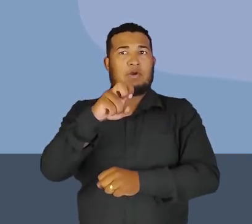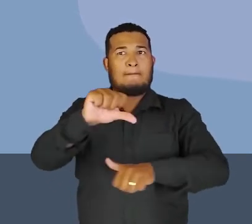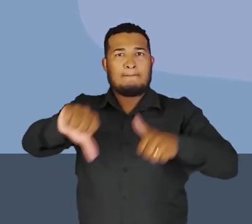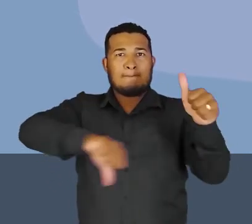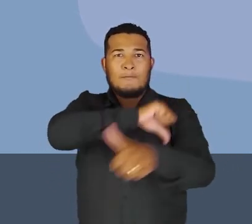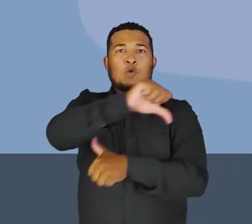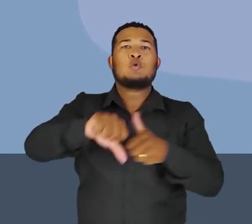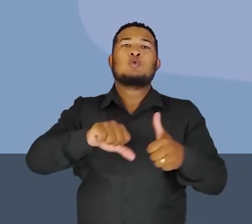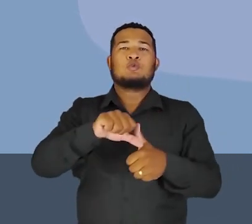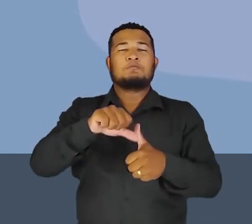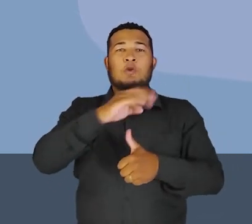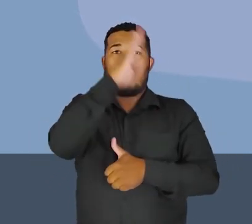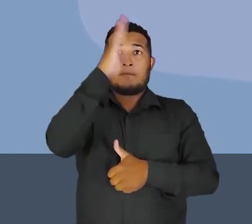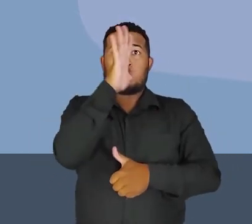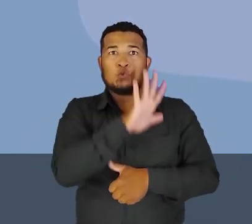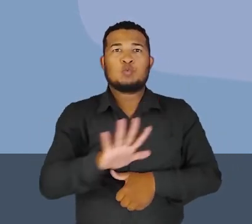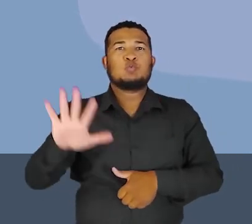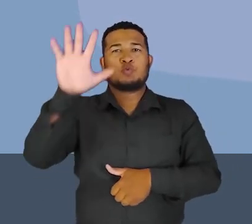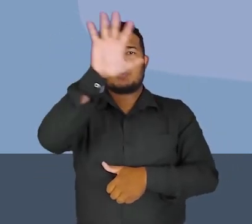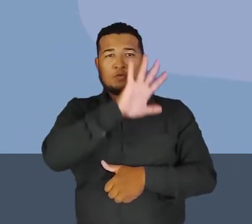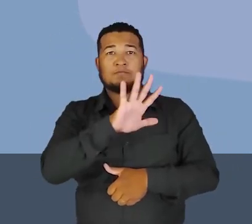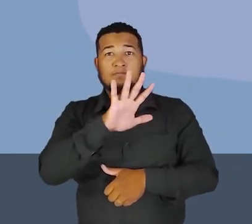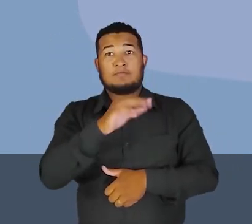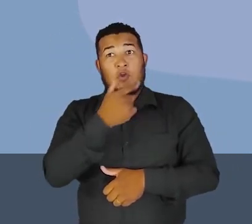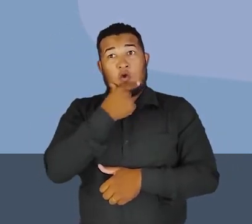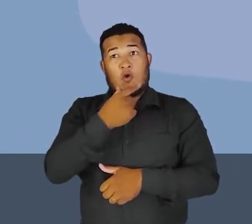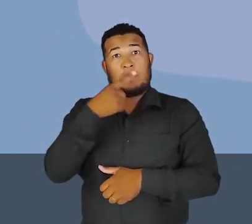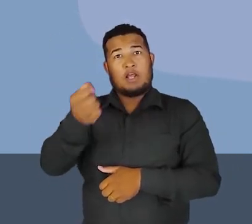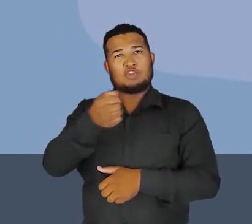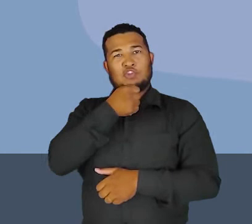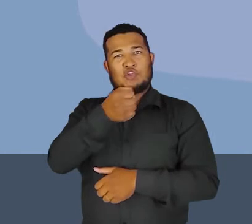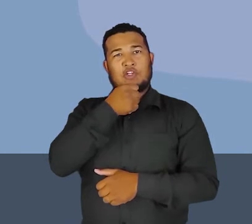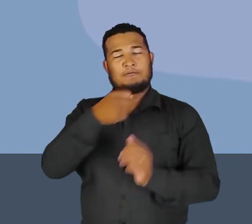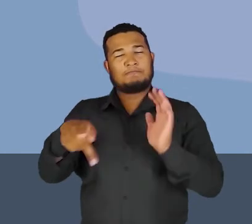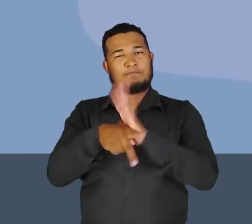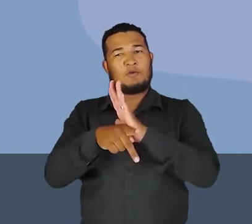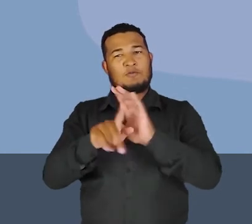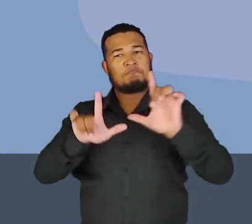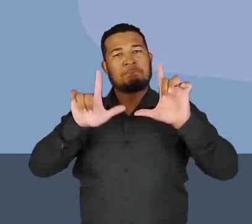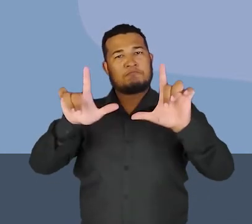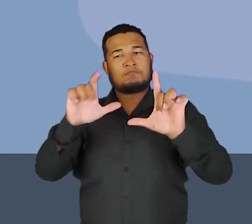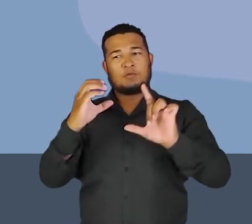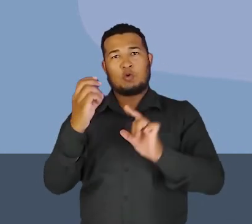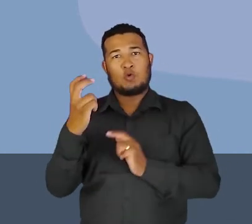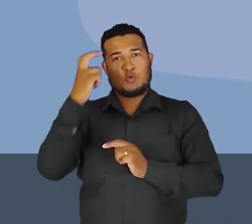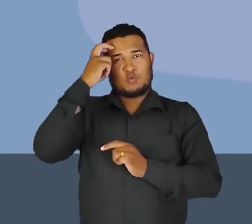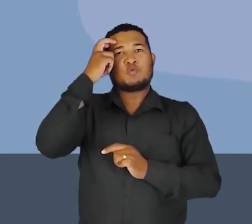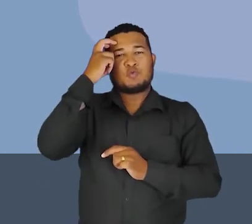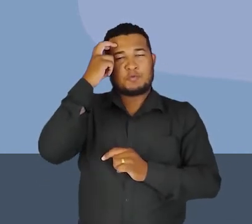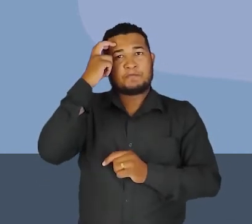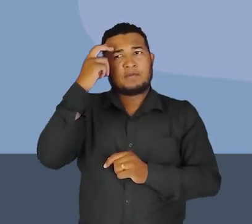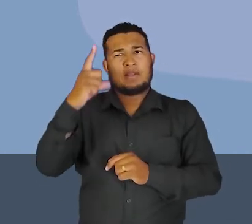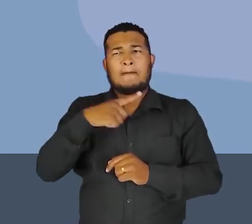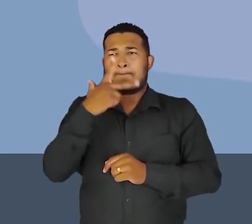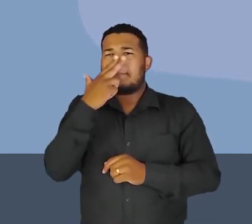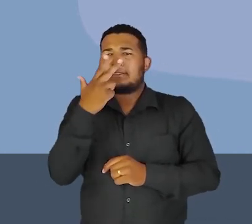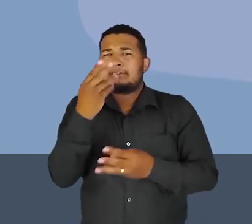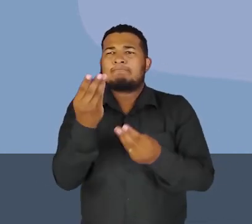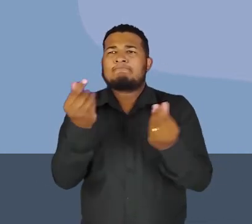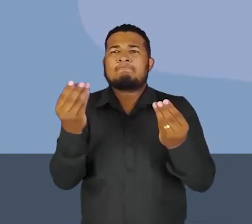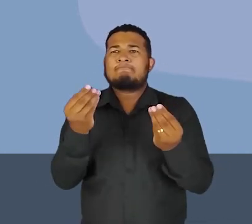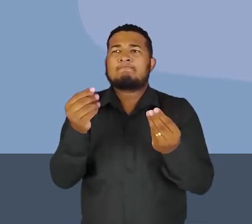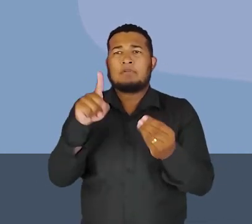no país. E o Herzog era um jornalista da TV Cultura de São Paulo, que, sem ter nenhum tipo de... Só porque